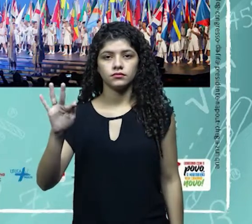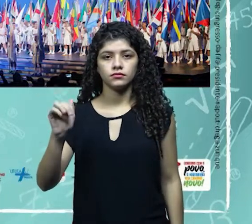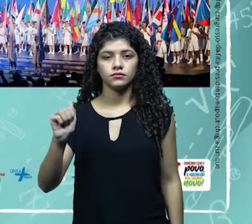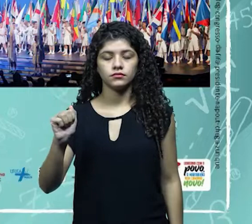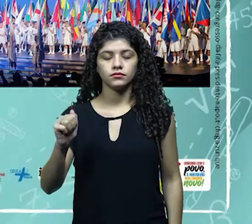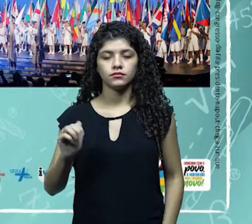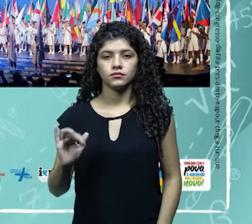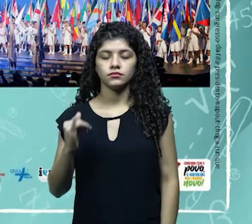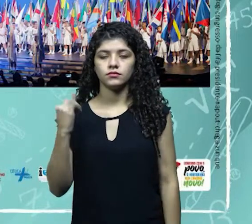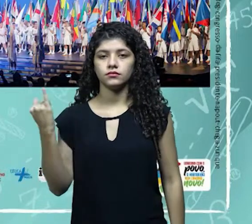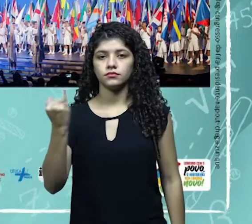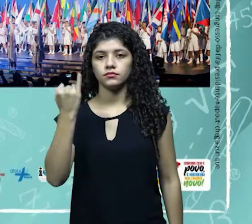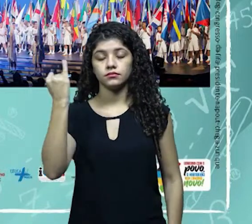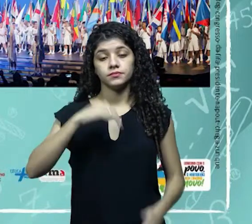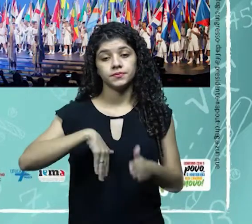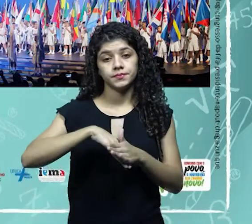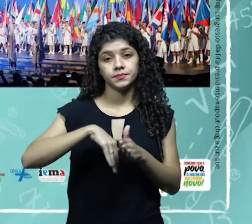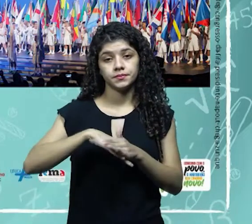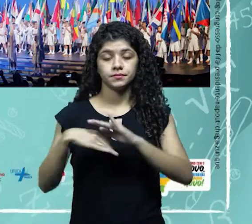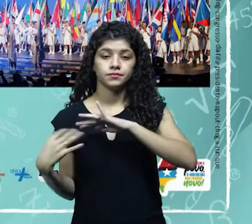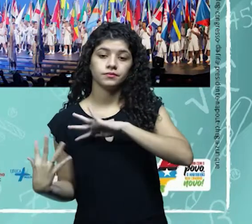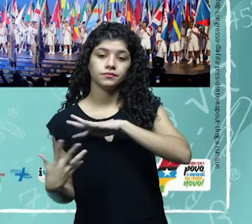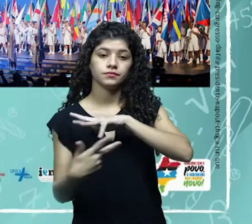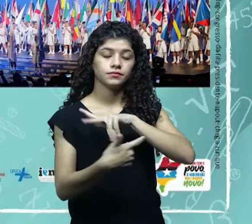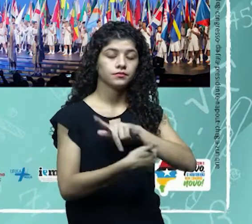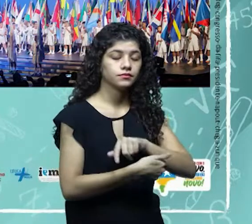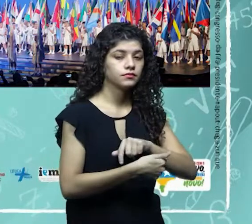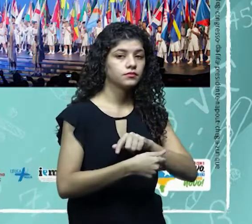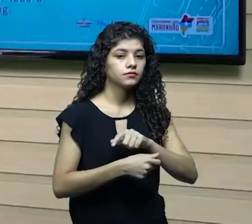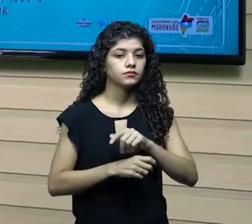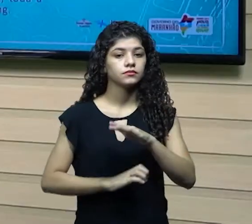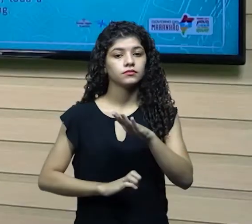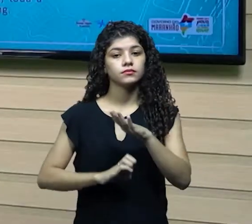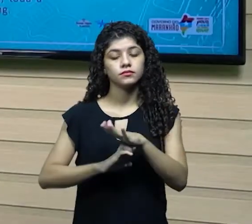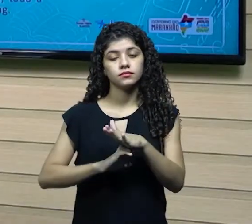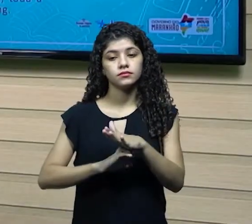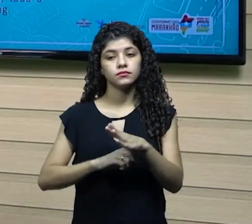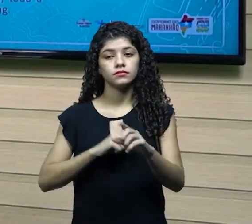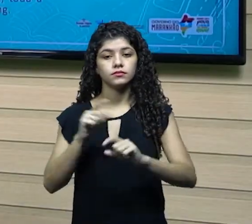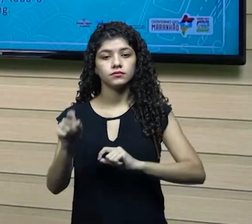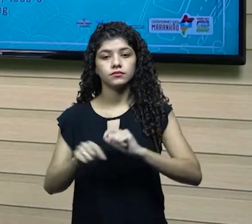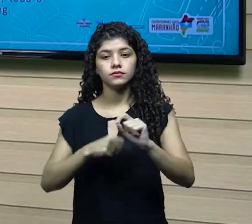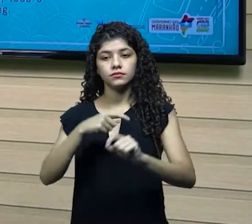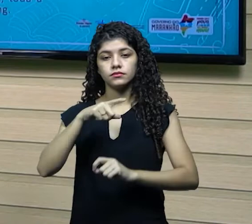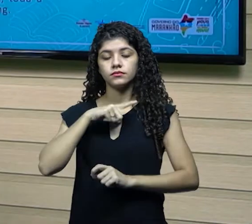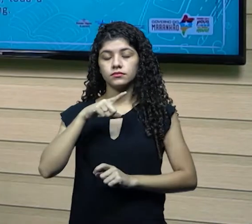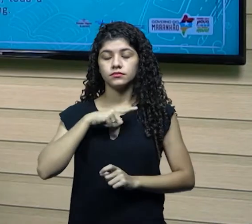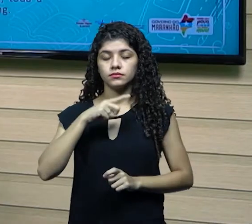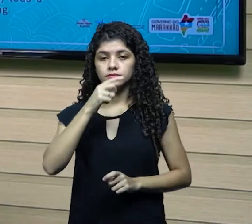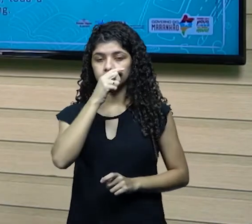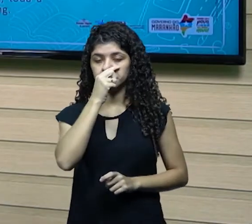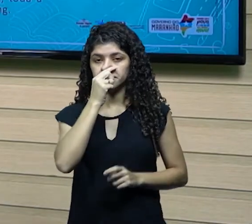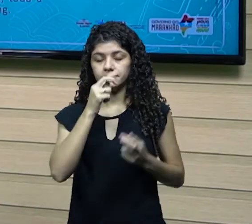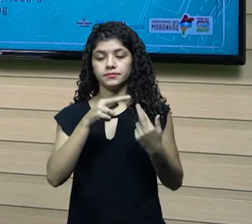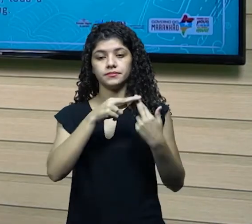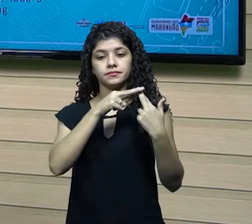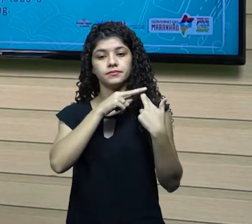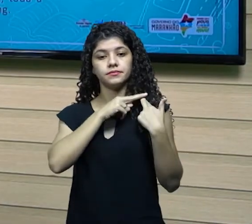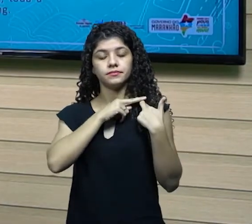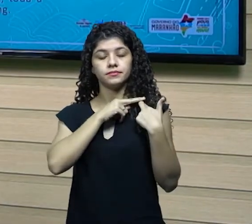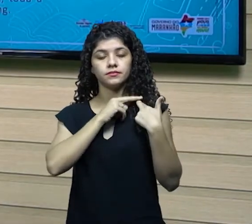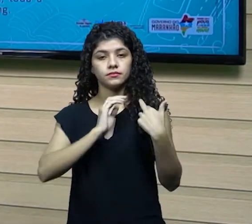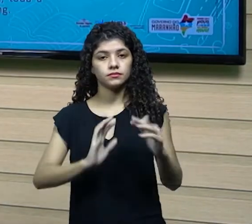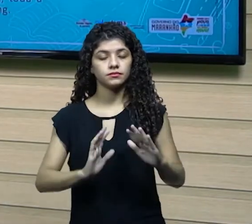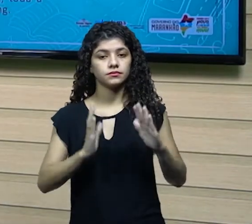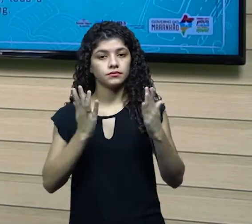mais importantes pro futebol né Mundial é hoje uma empresa do banco de evento ele